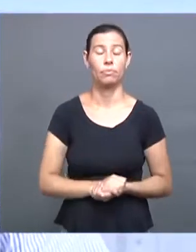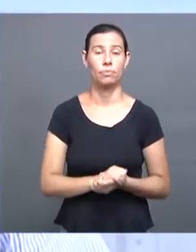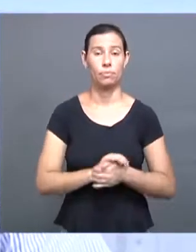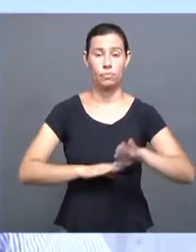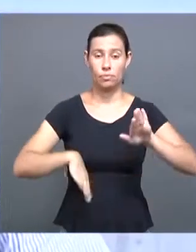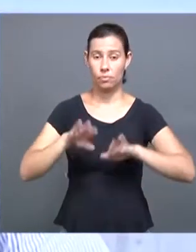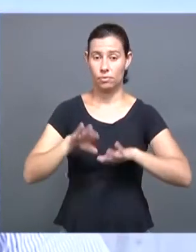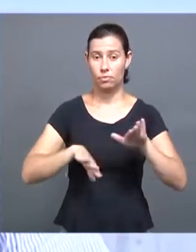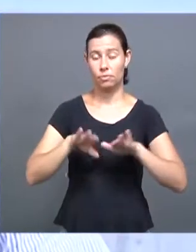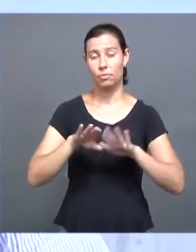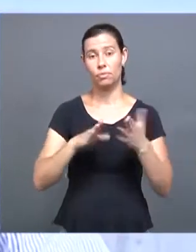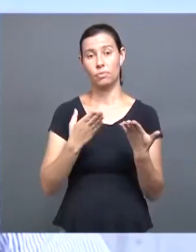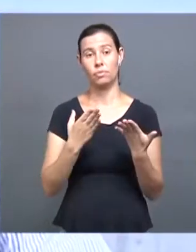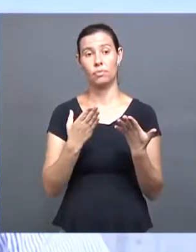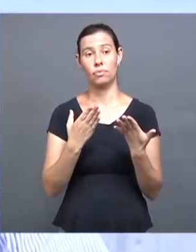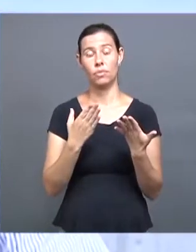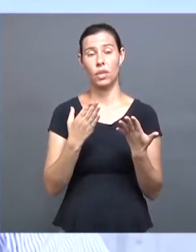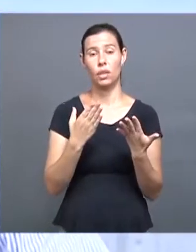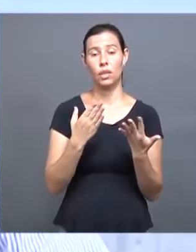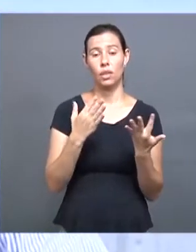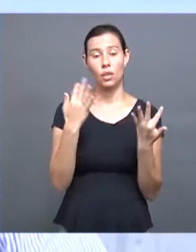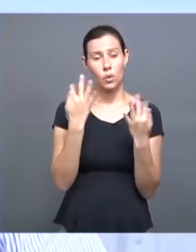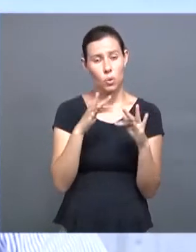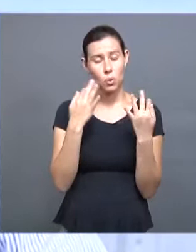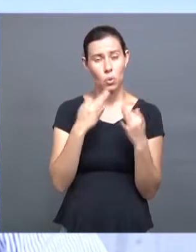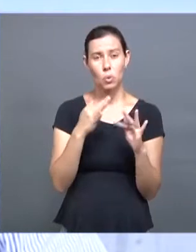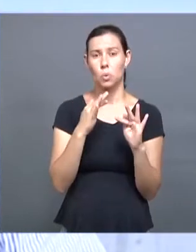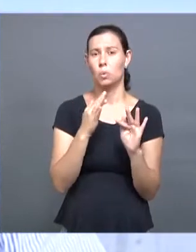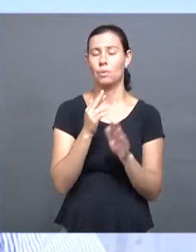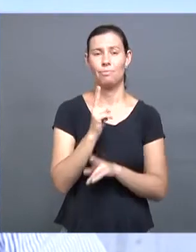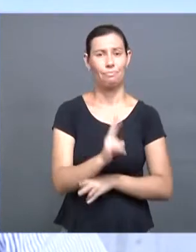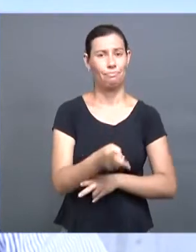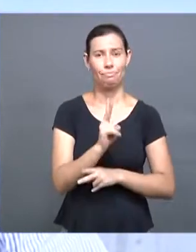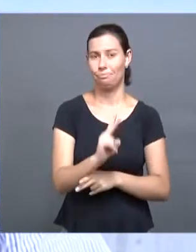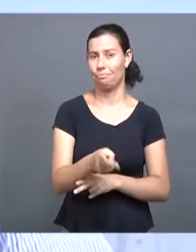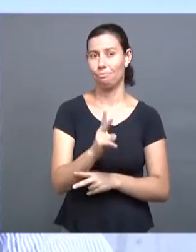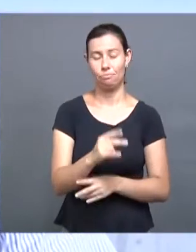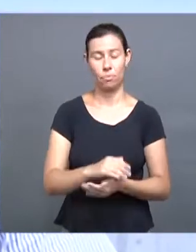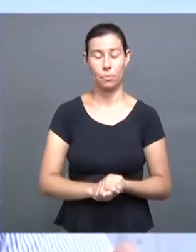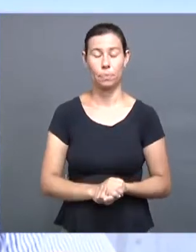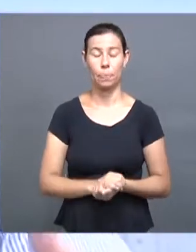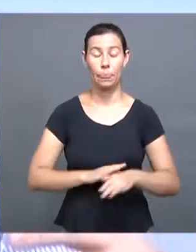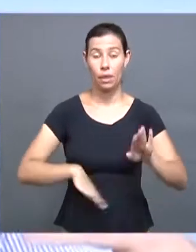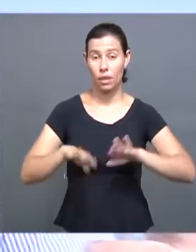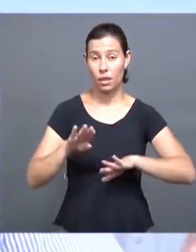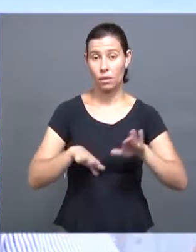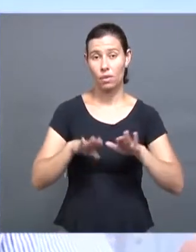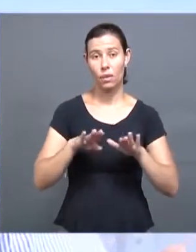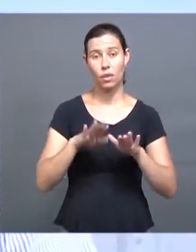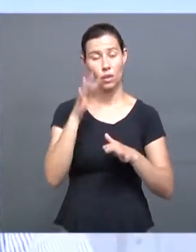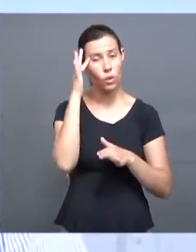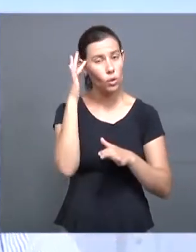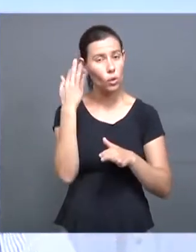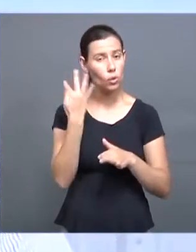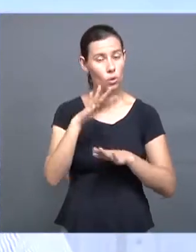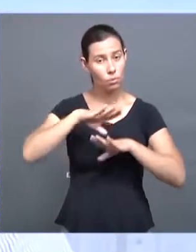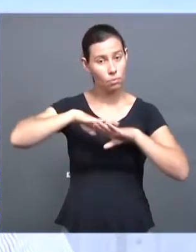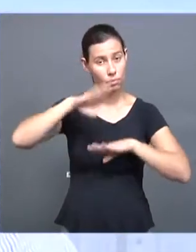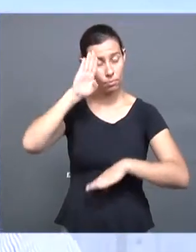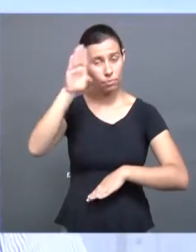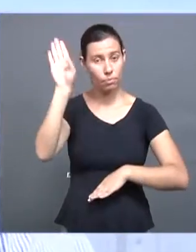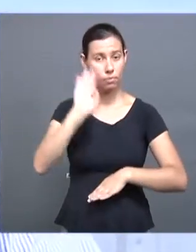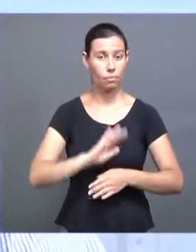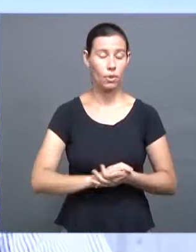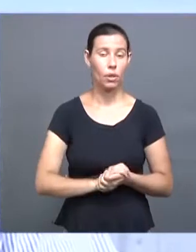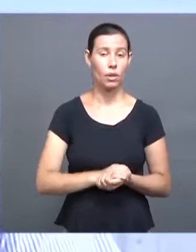a doença é marcada pela recorrência de crise de dor de cabeça. A dor de cabeça é o principal sintoma dessas doenças, mas